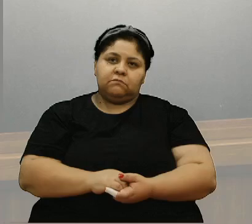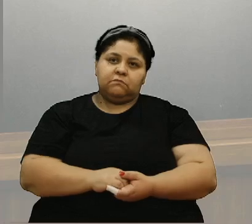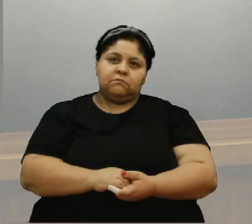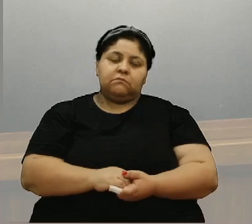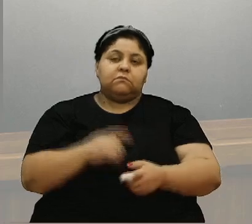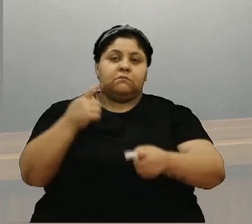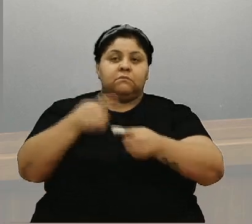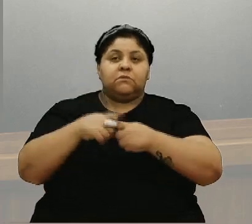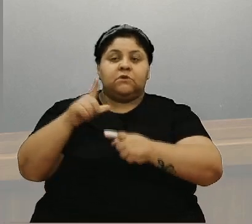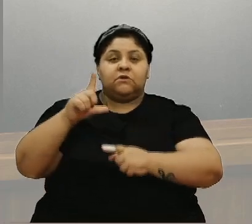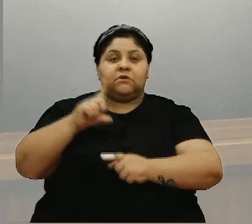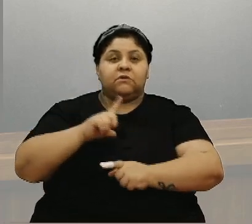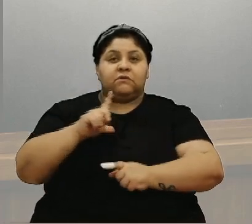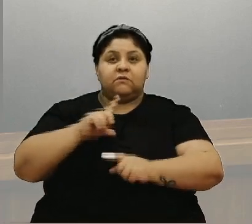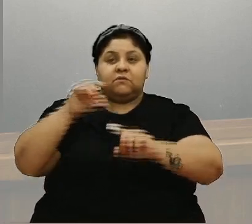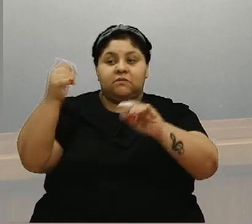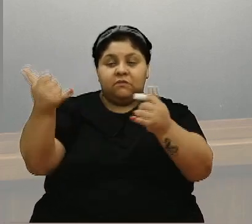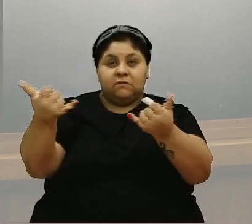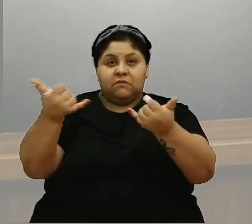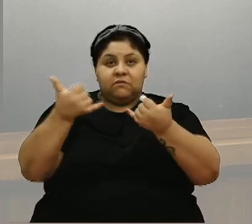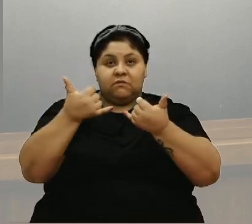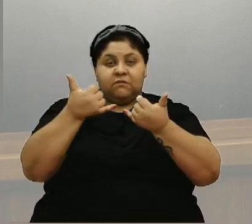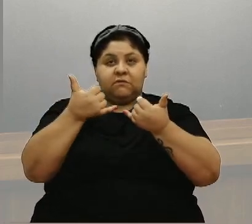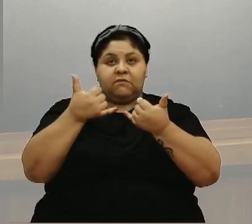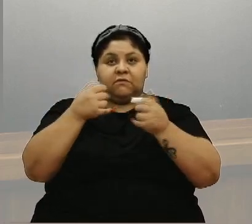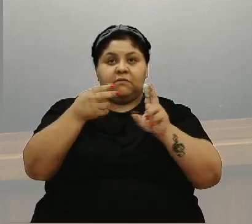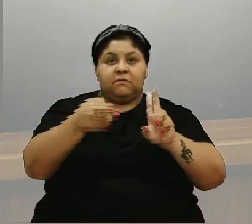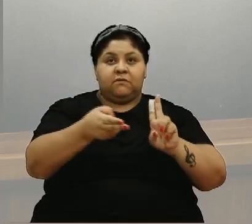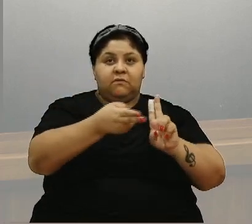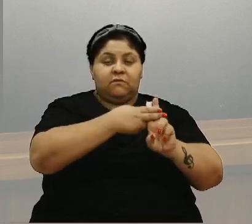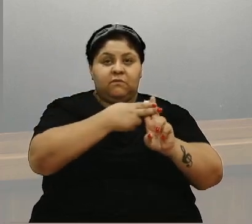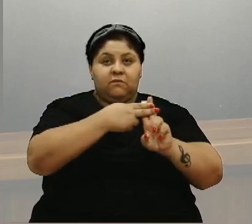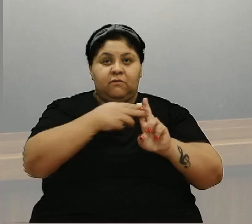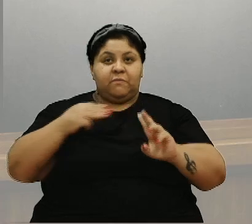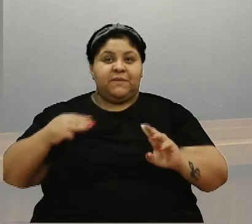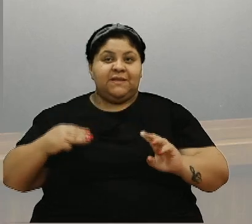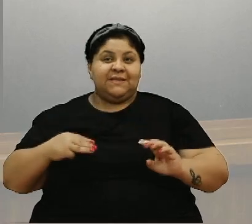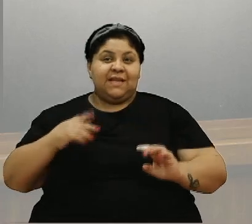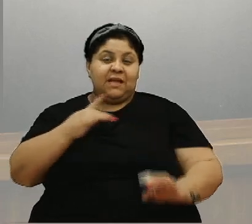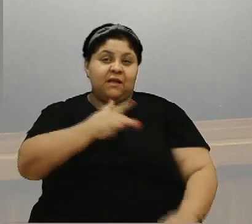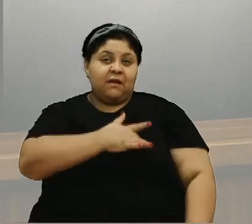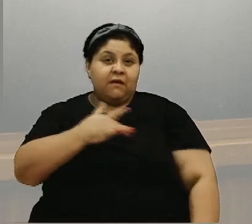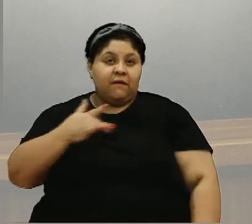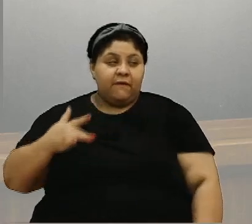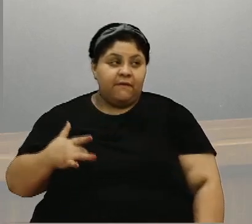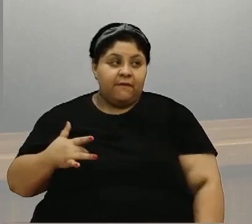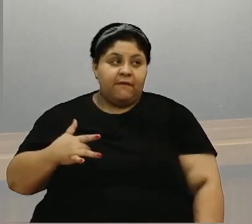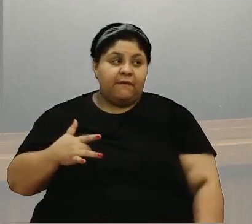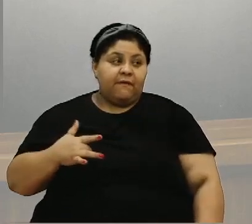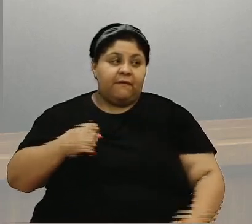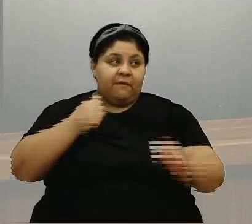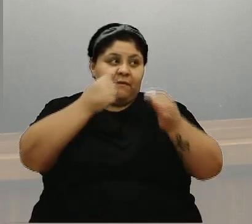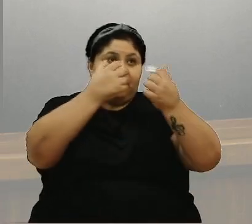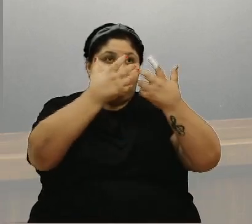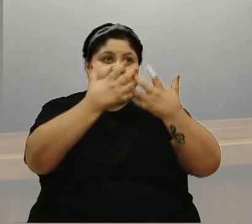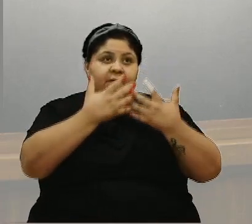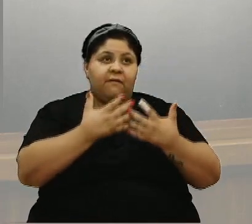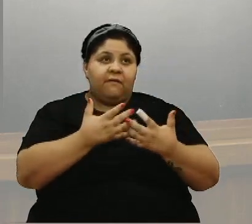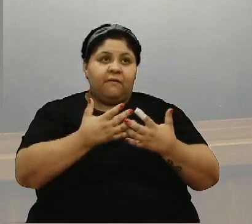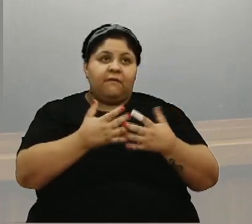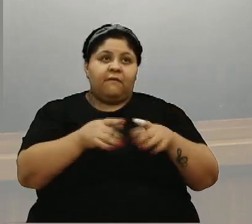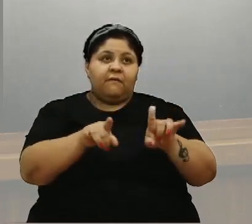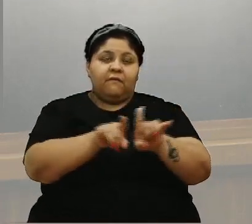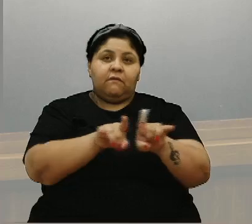porque tem o quê? A informação do DataSUS, do Ministério da Saúde, ela coloca a incidência